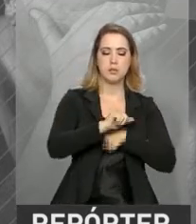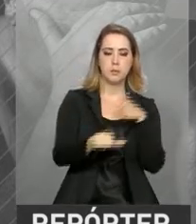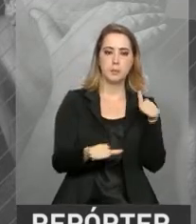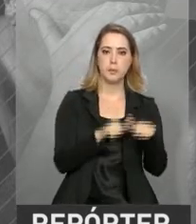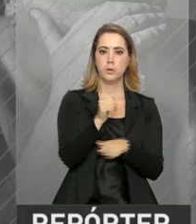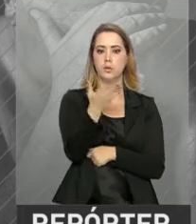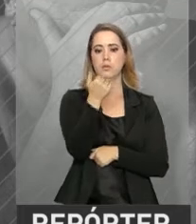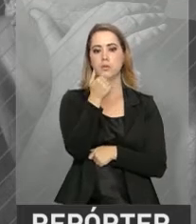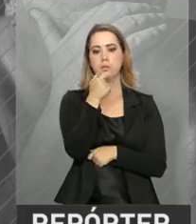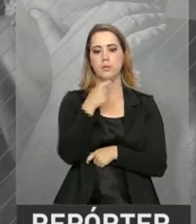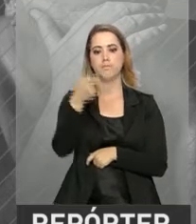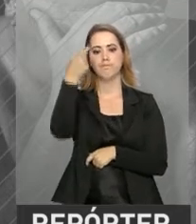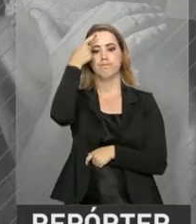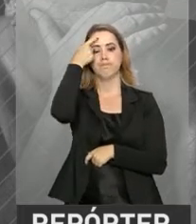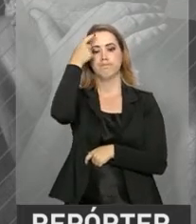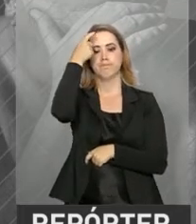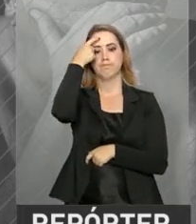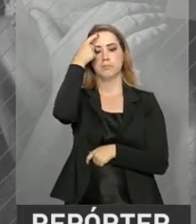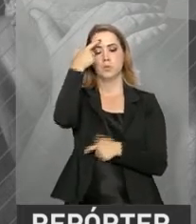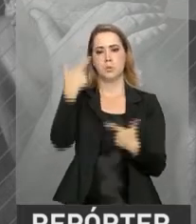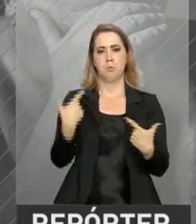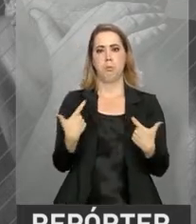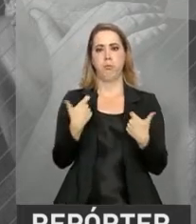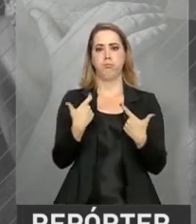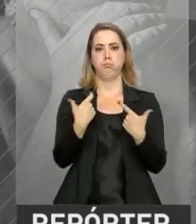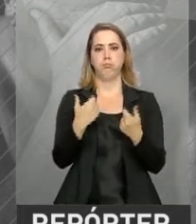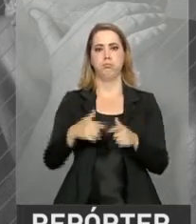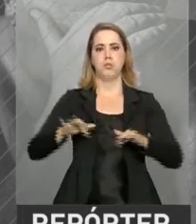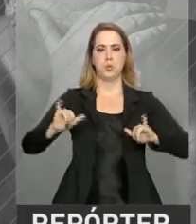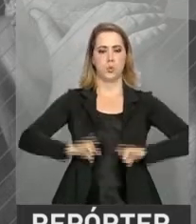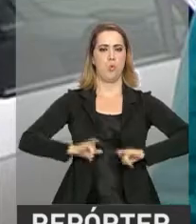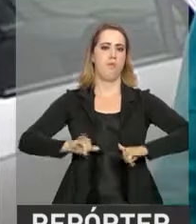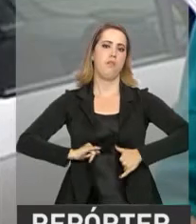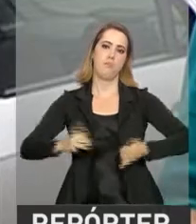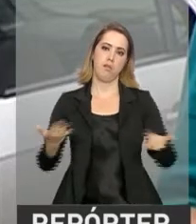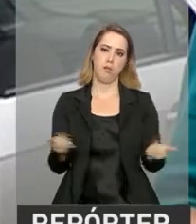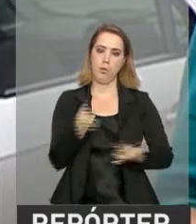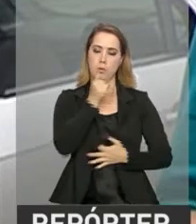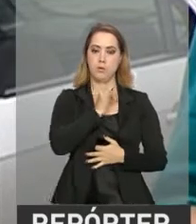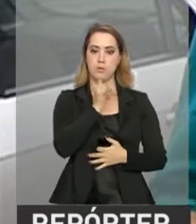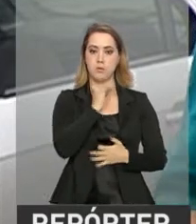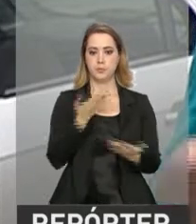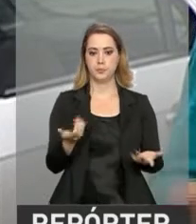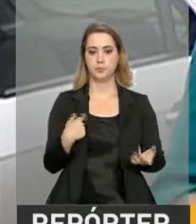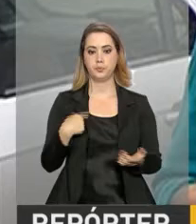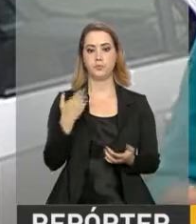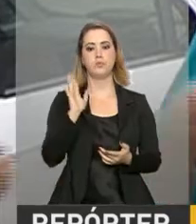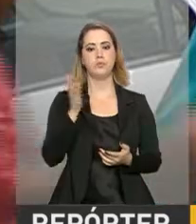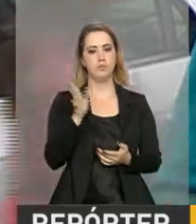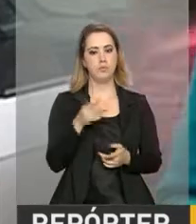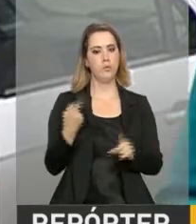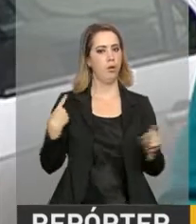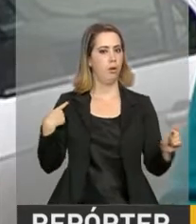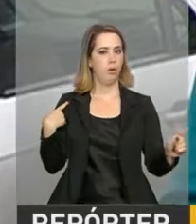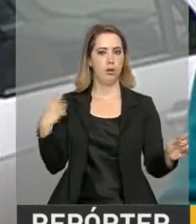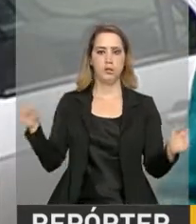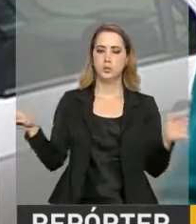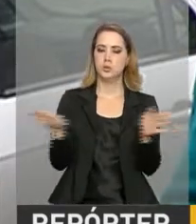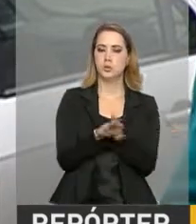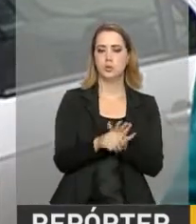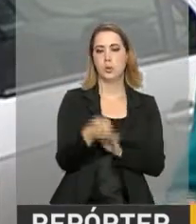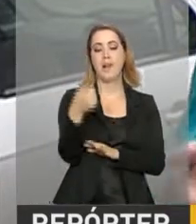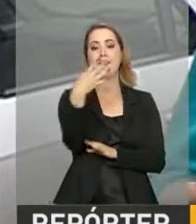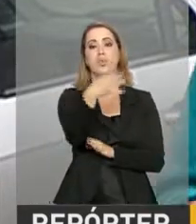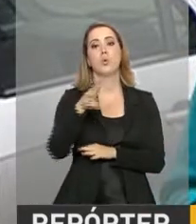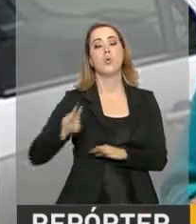e pensamentos sobre auto agressão ou suicídio a depressão já atinge mais de 14 milhões de brasileiros